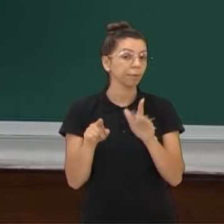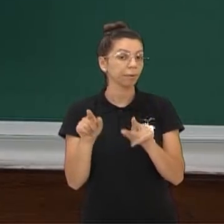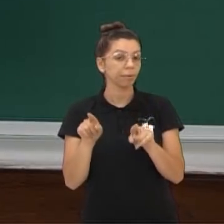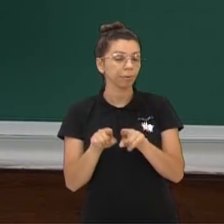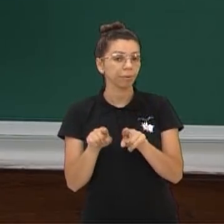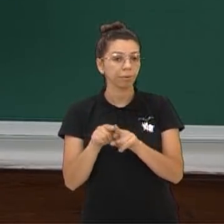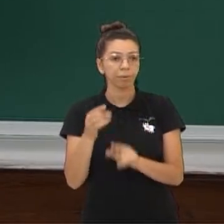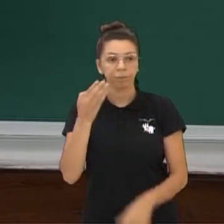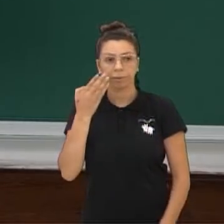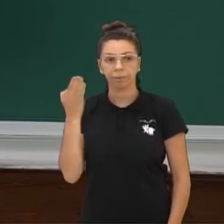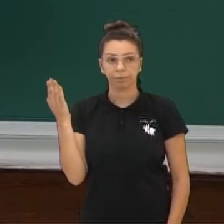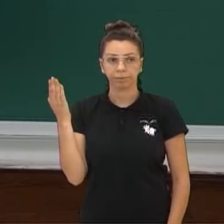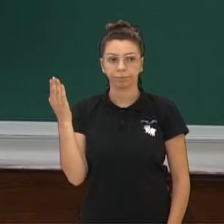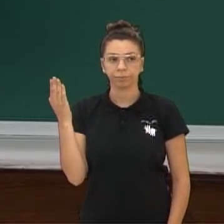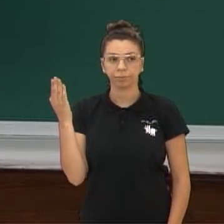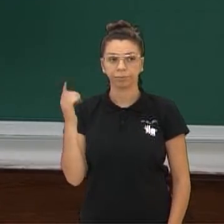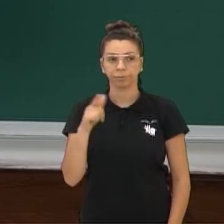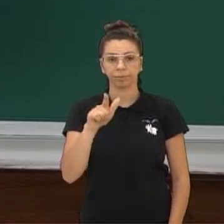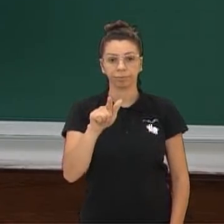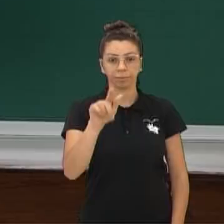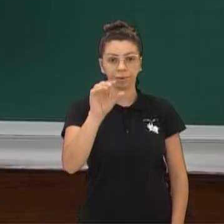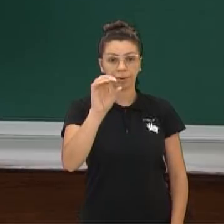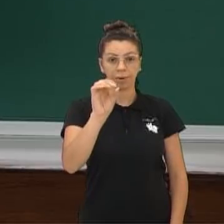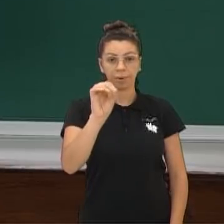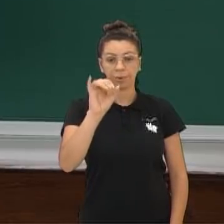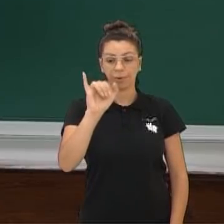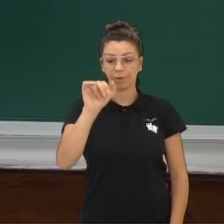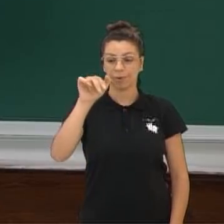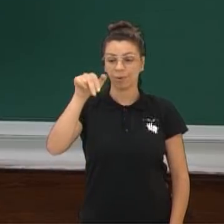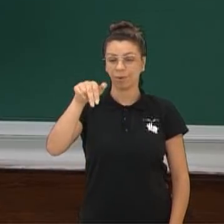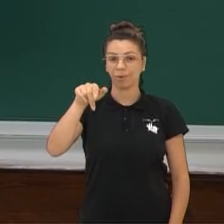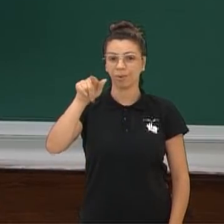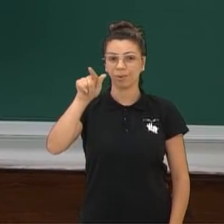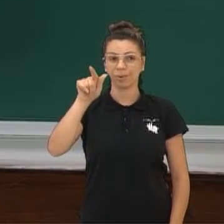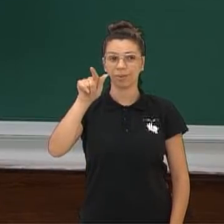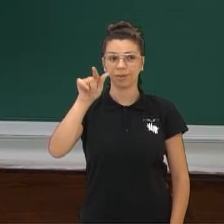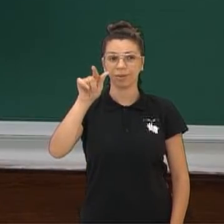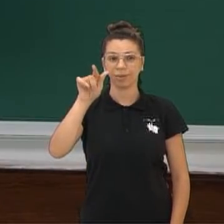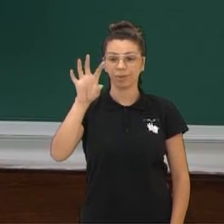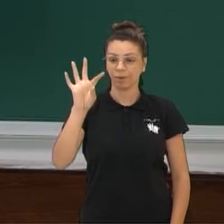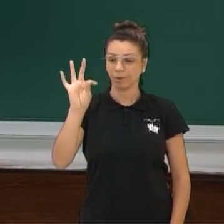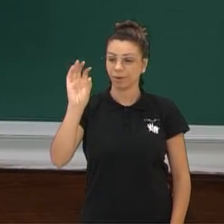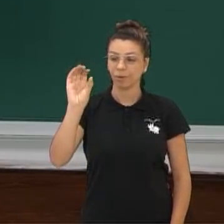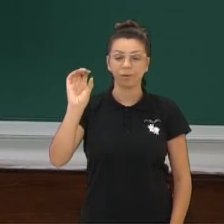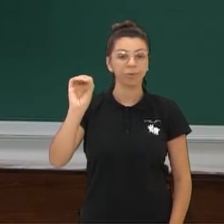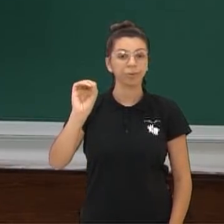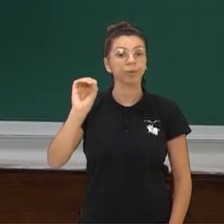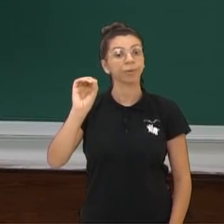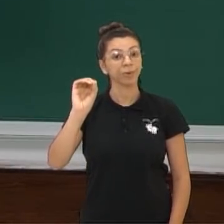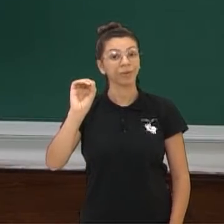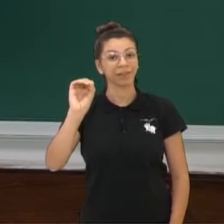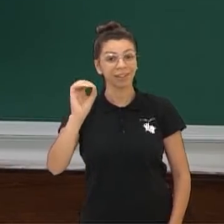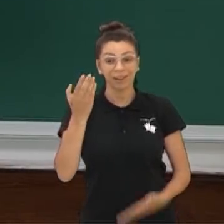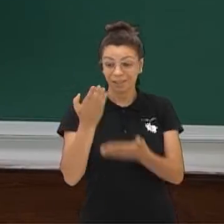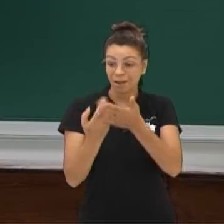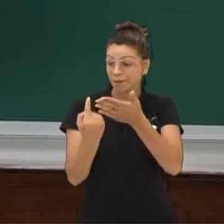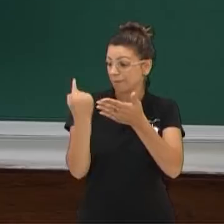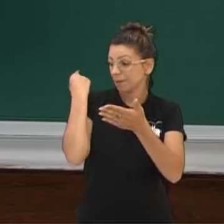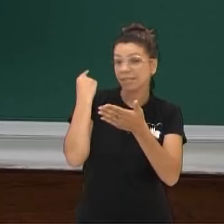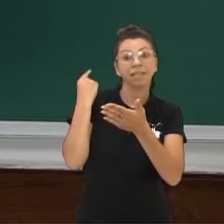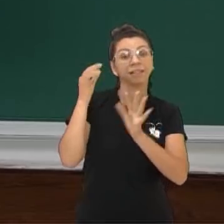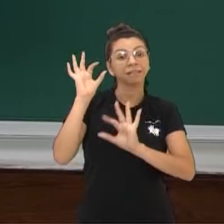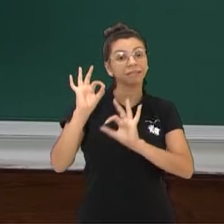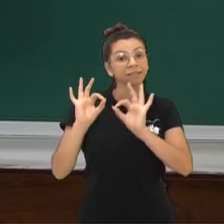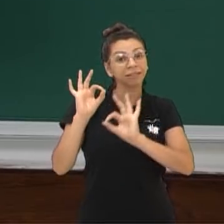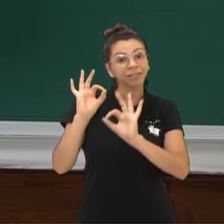o today we are going to, né? Algo planejado. Lembra da nossa aula que nós estudamos sobre o going to?